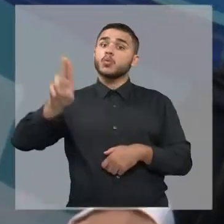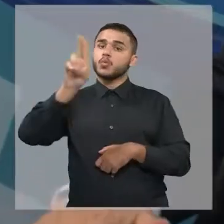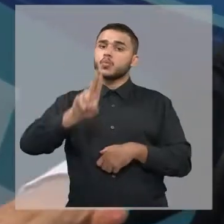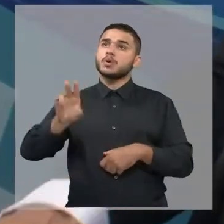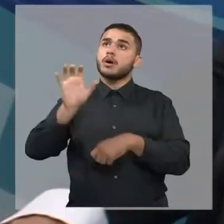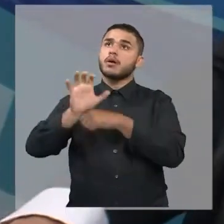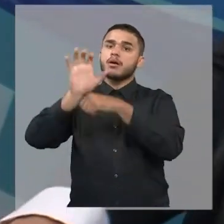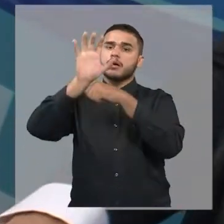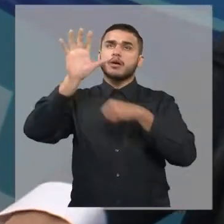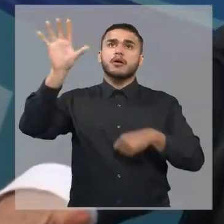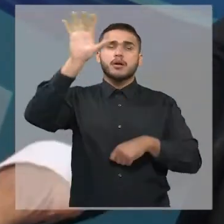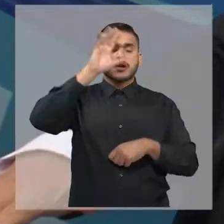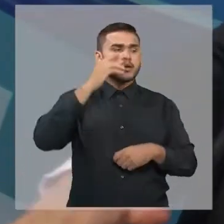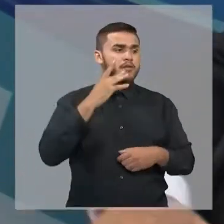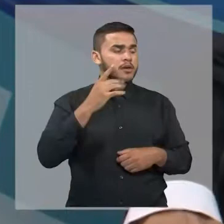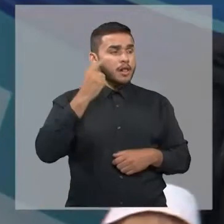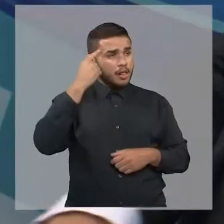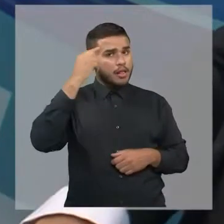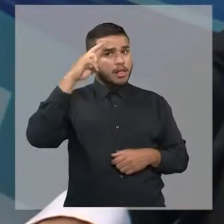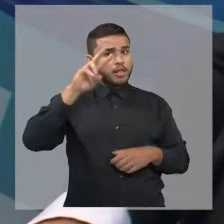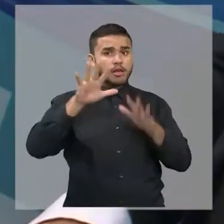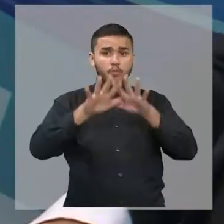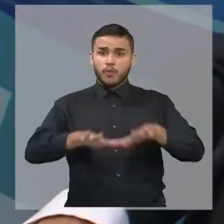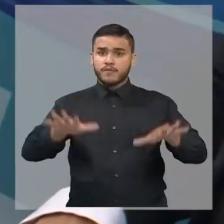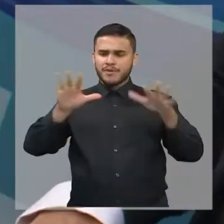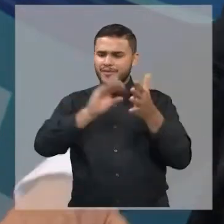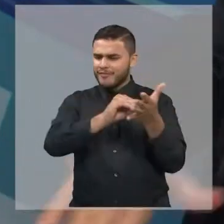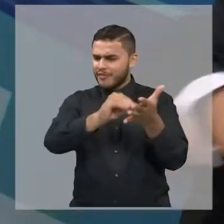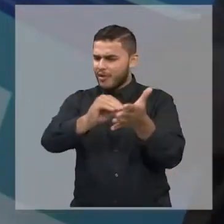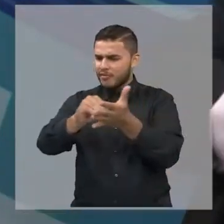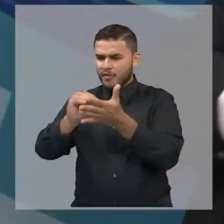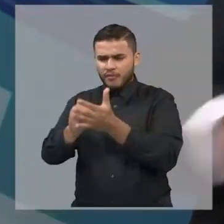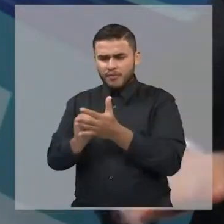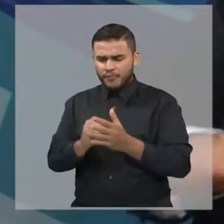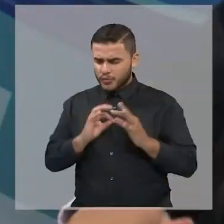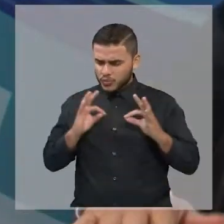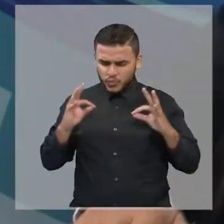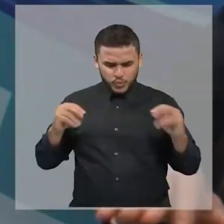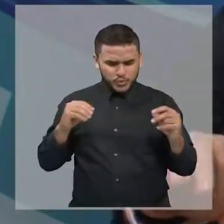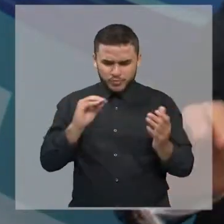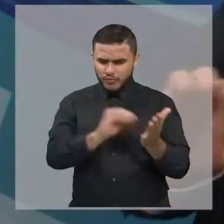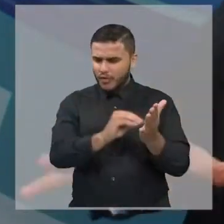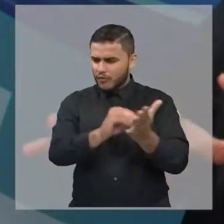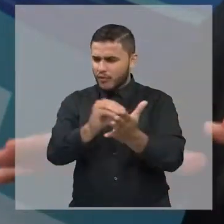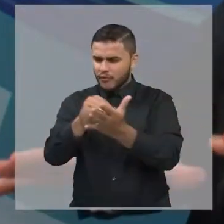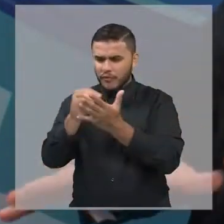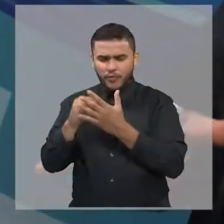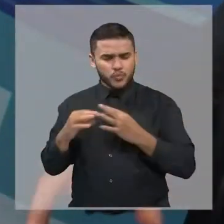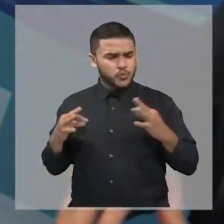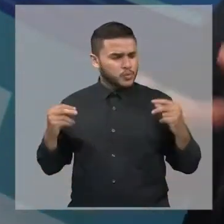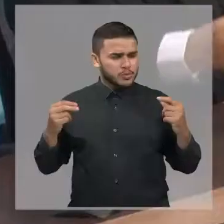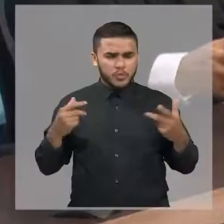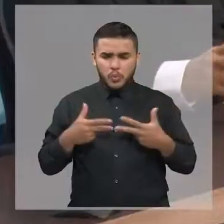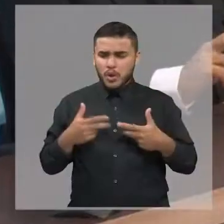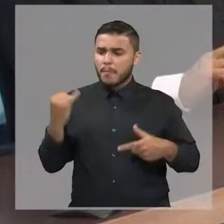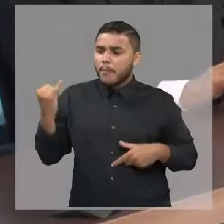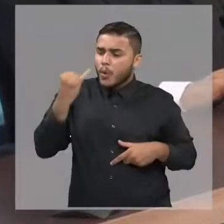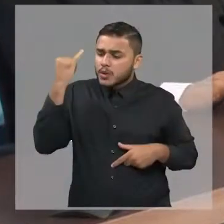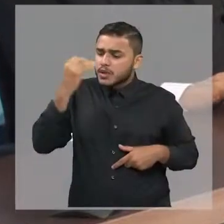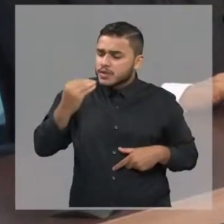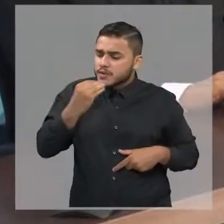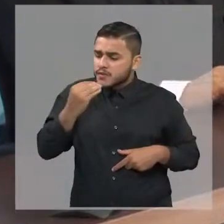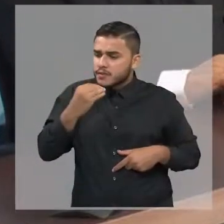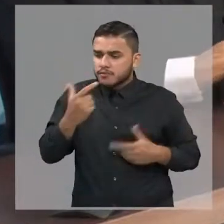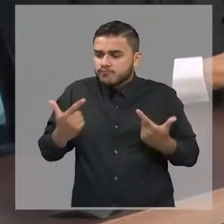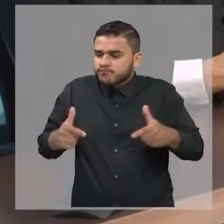me lembro que na UFC faltava tudo. 8 né? anos sem aumento. Tudo. Aquilo que era fundamental, você